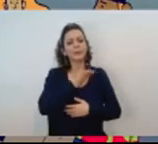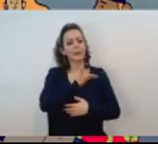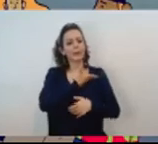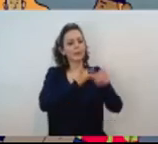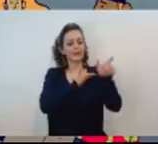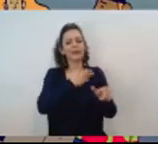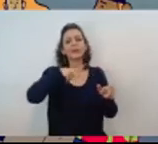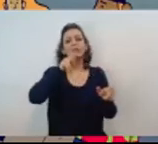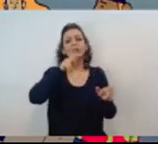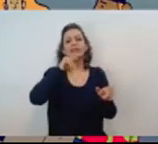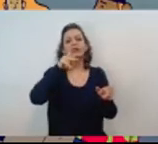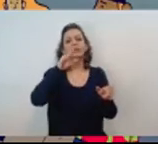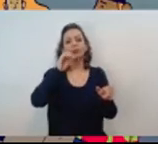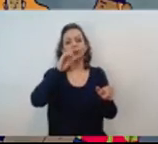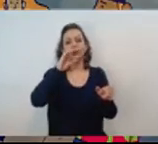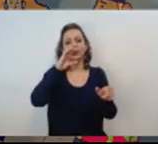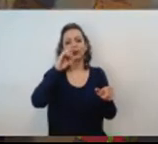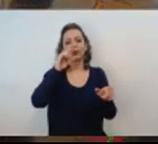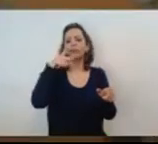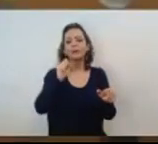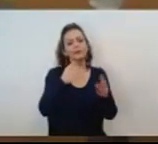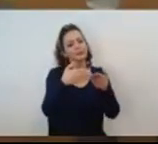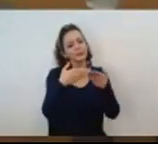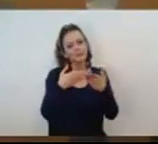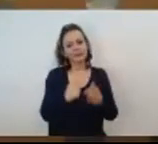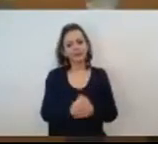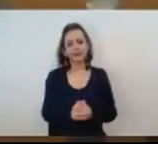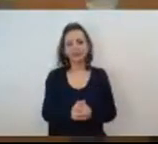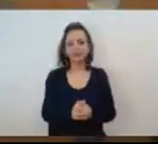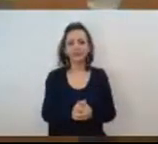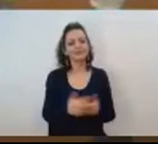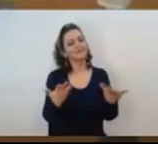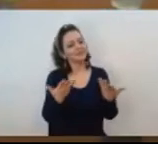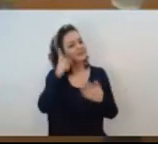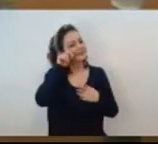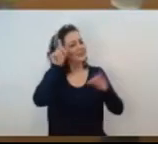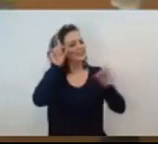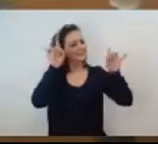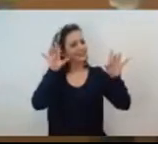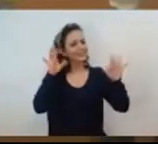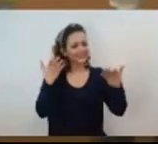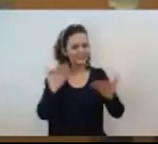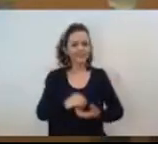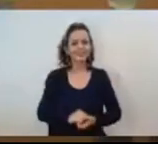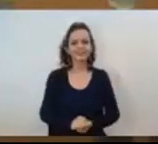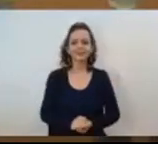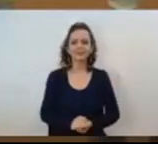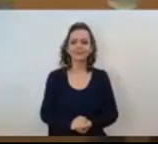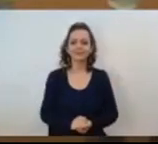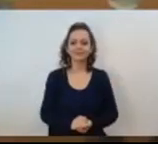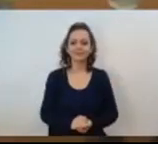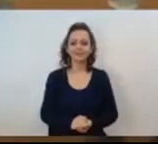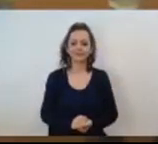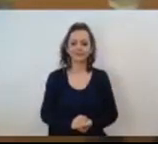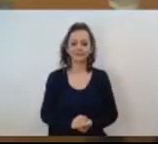rico por favor grande dia em grande dia grande dia ligado deixo você aqui